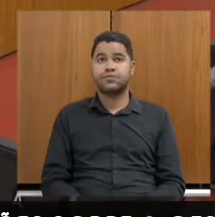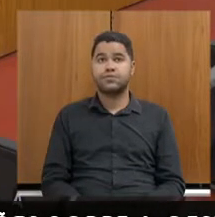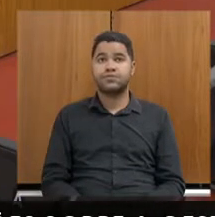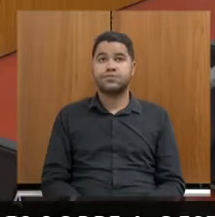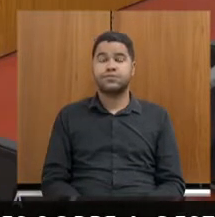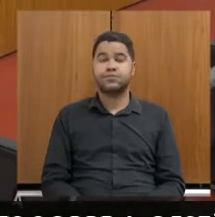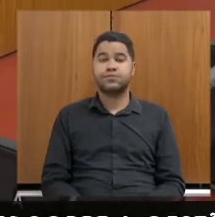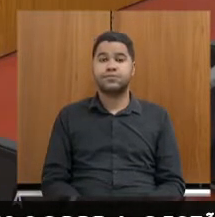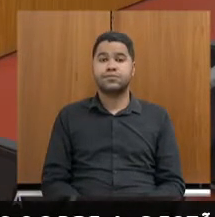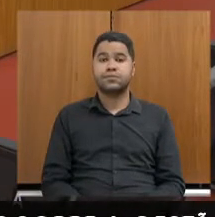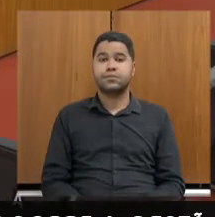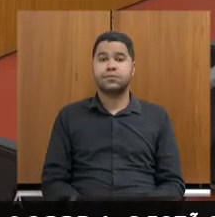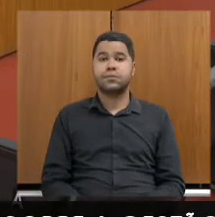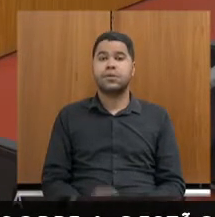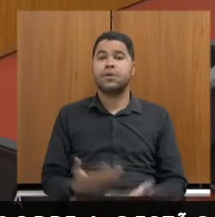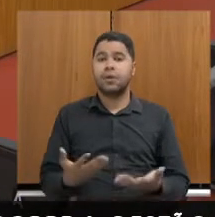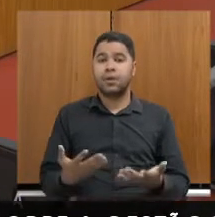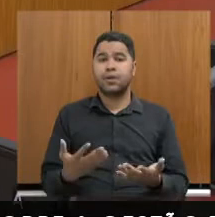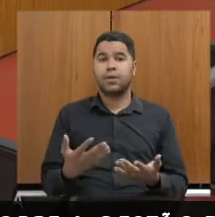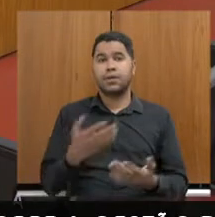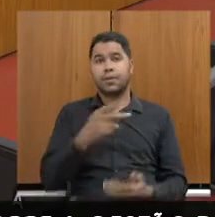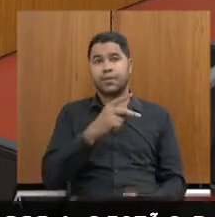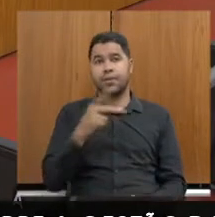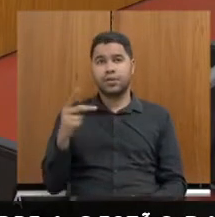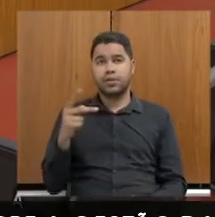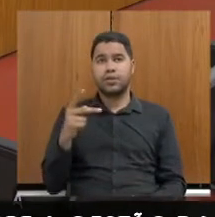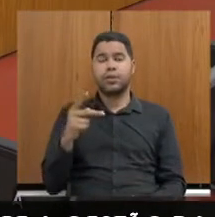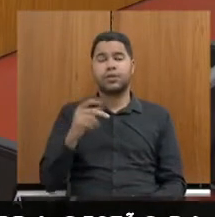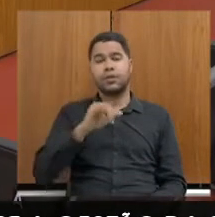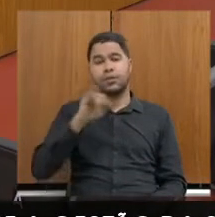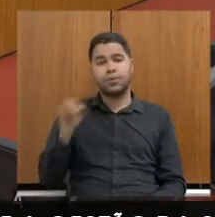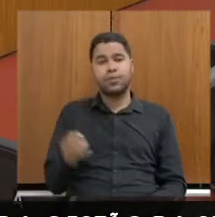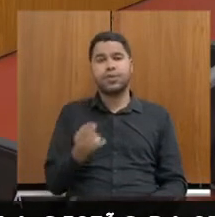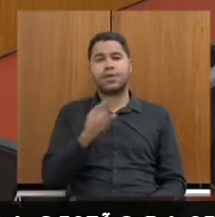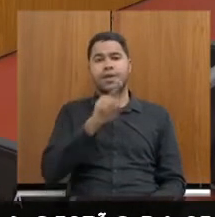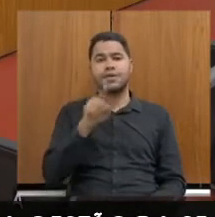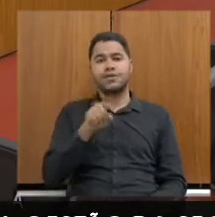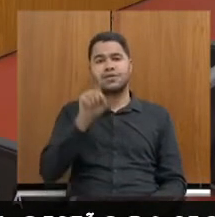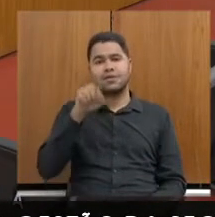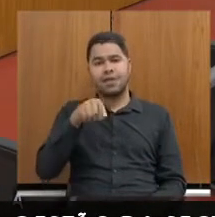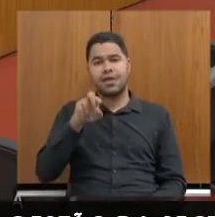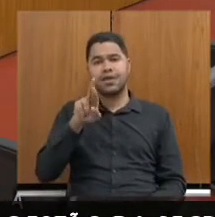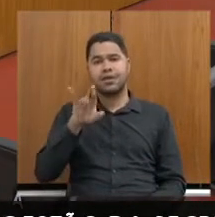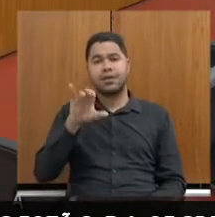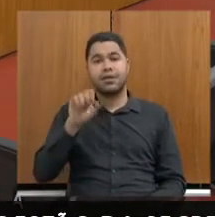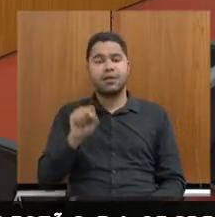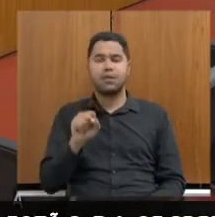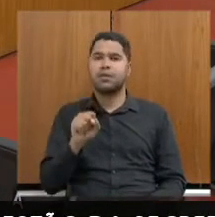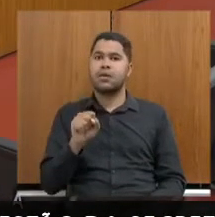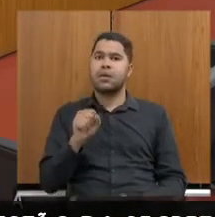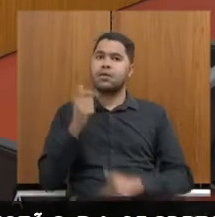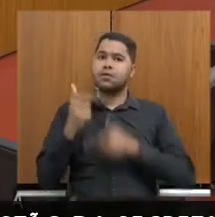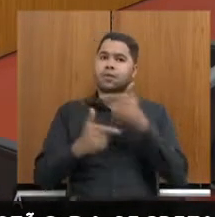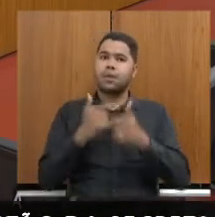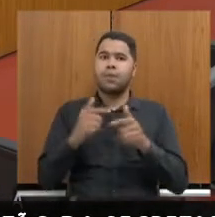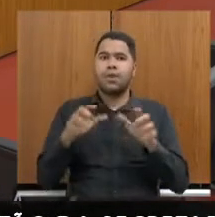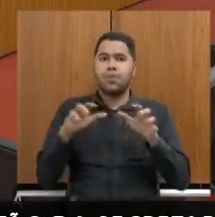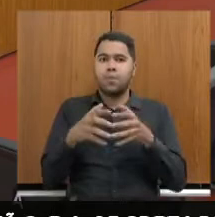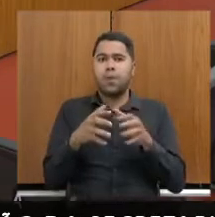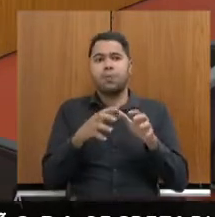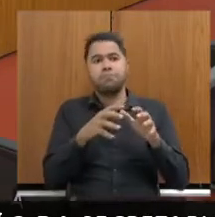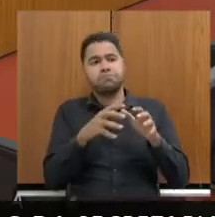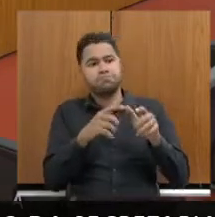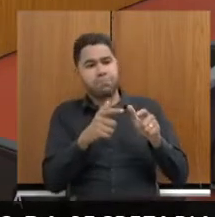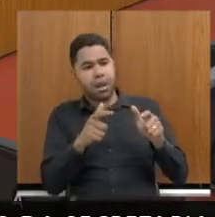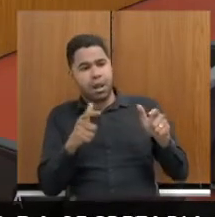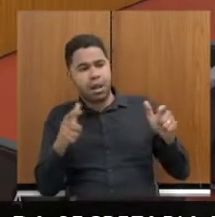obrigado Presidente José Riva é só dizer que aproveitar a fala do Zé Reis para dizer que esse trabalho é uma equipe muito Ampla né da secretaria